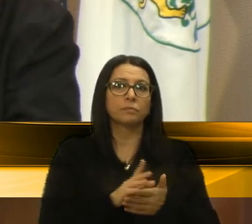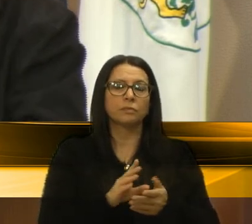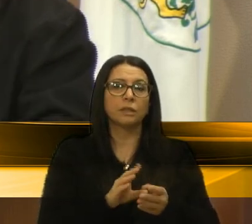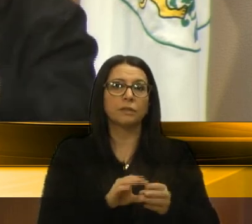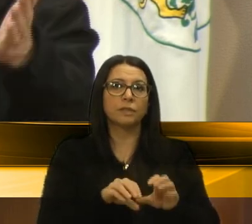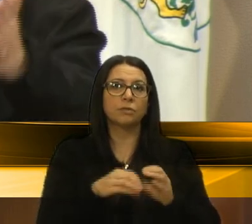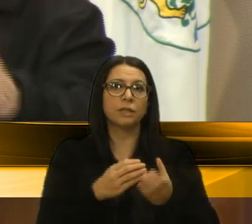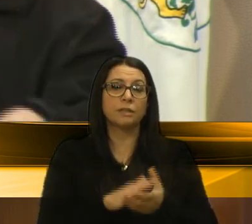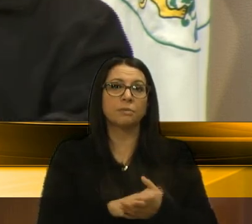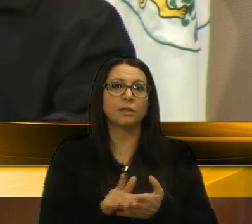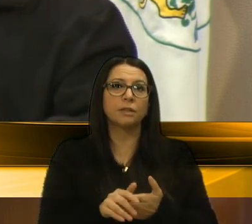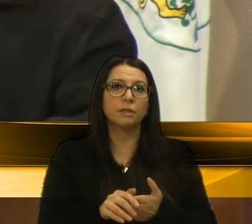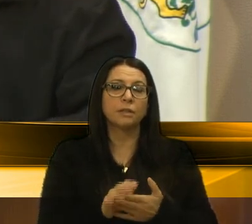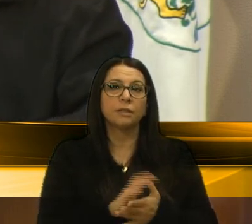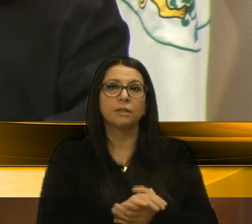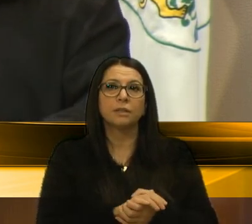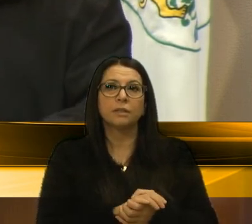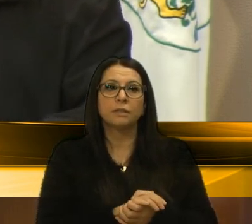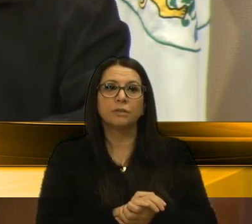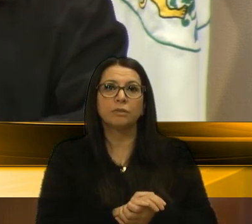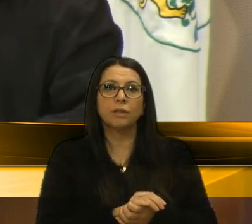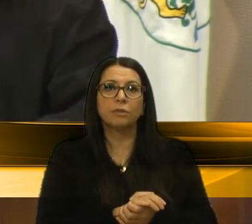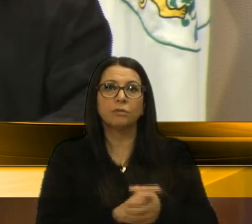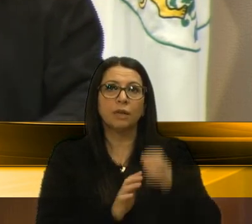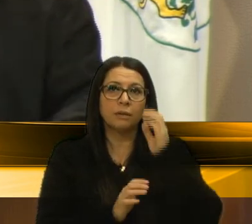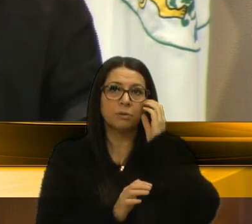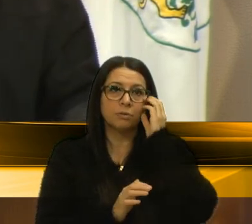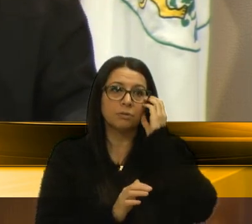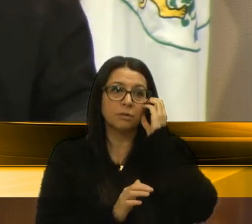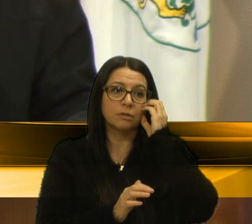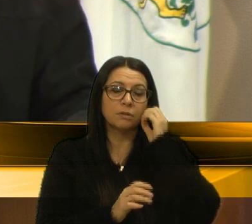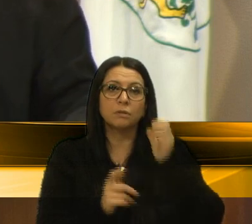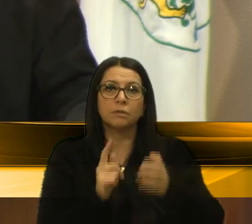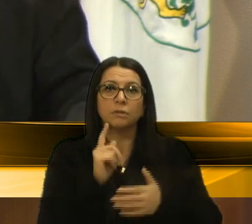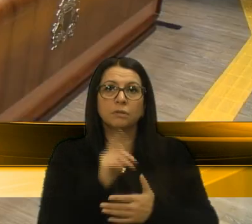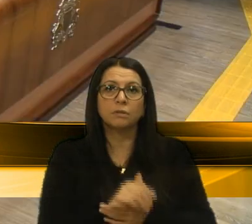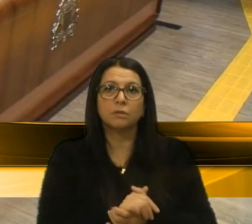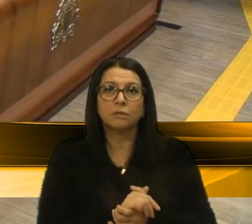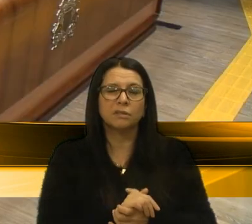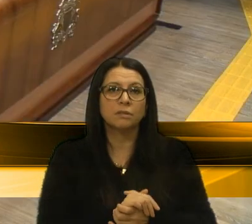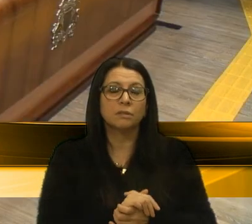nossa comunidade. Era o que queria colocar aos colegas vereadores nessa manhã. Muito obrigado.